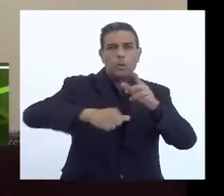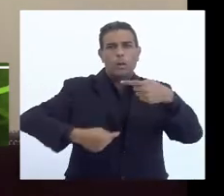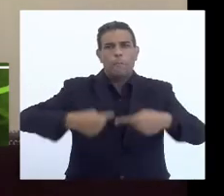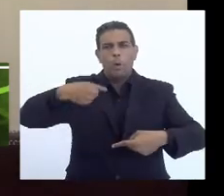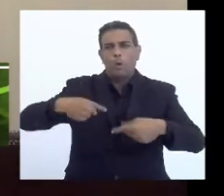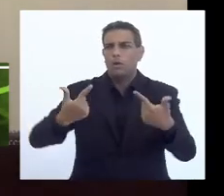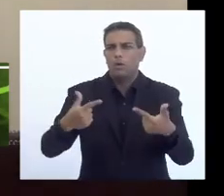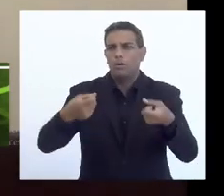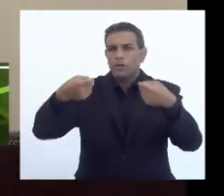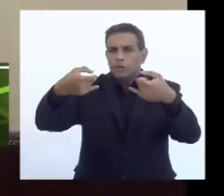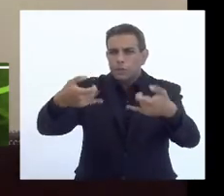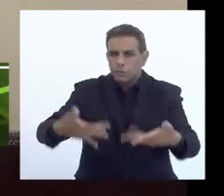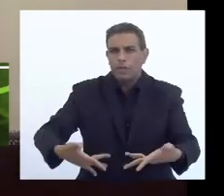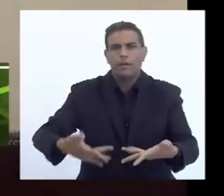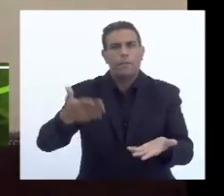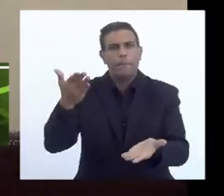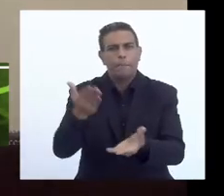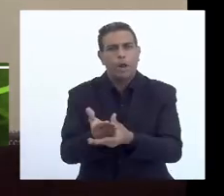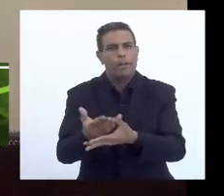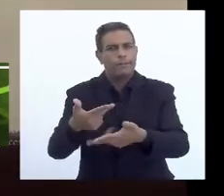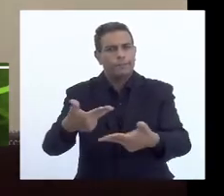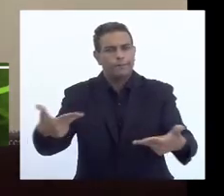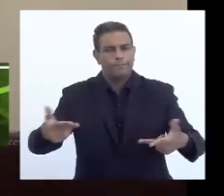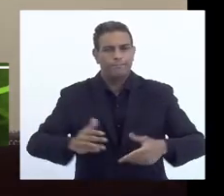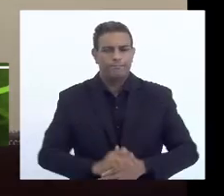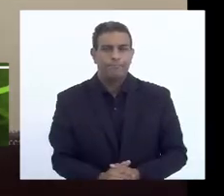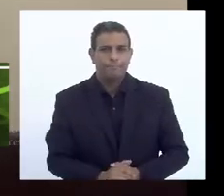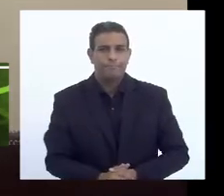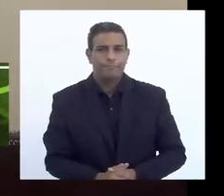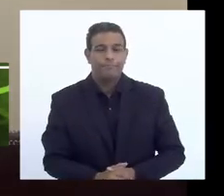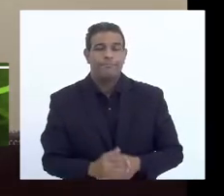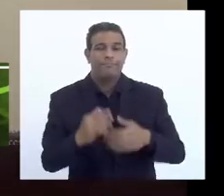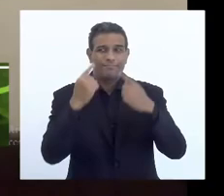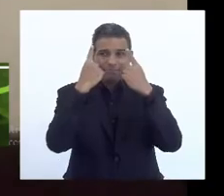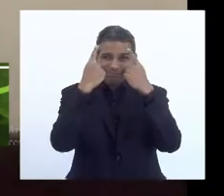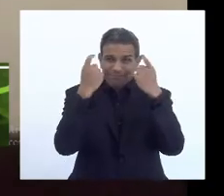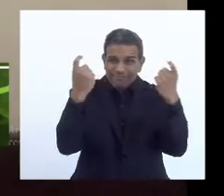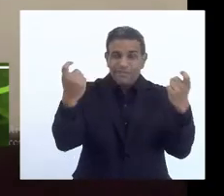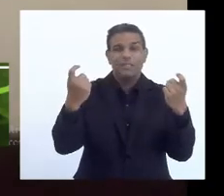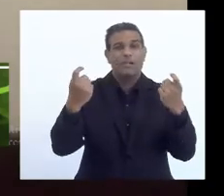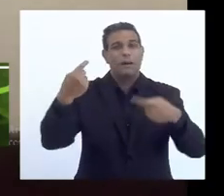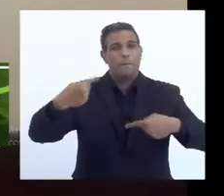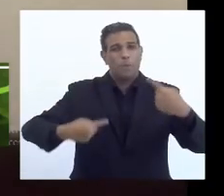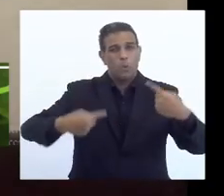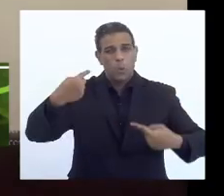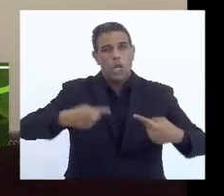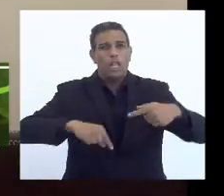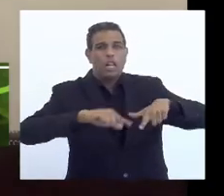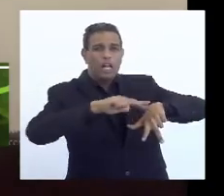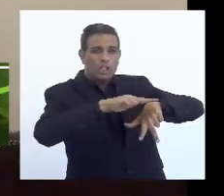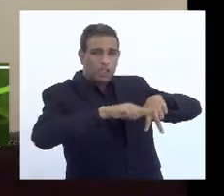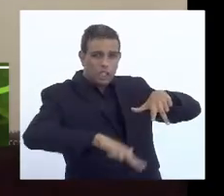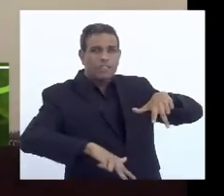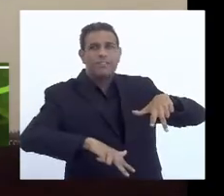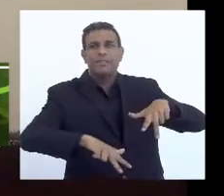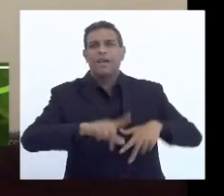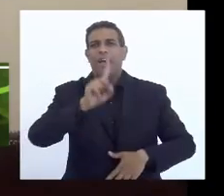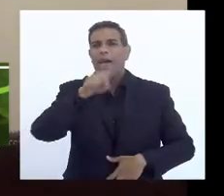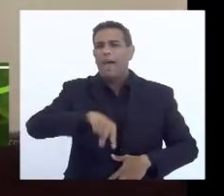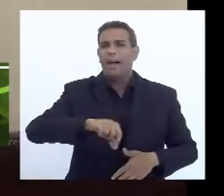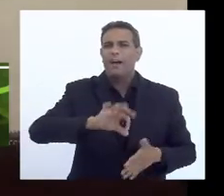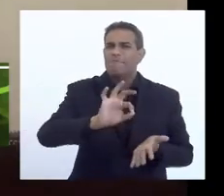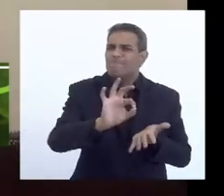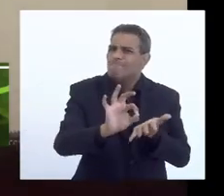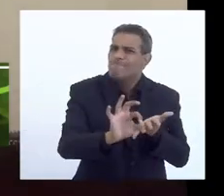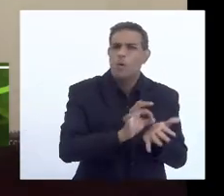sem esclarecimento devido. Então, a violência política de gênero, ela é perversa, ela é cruel